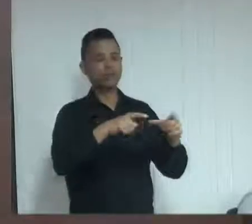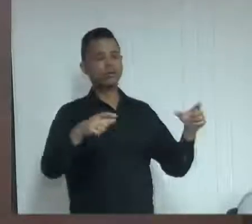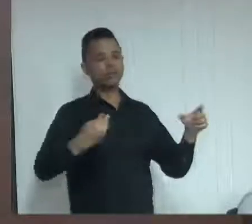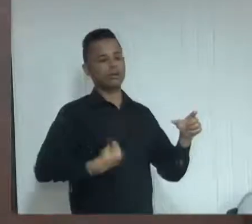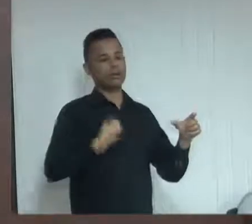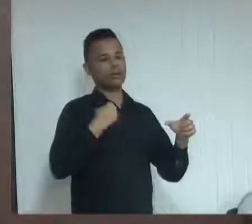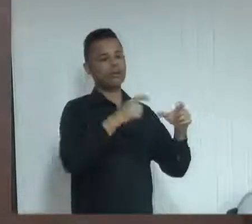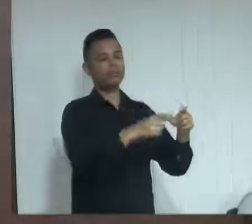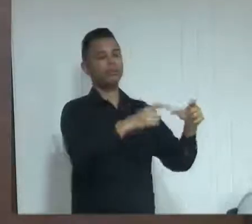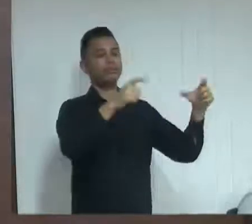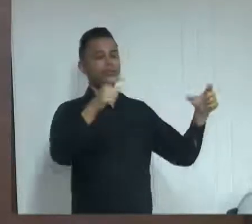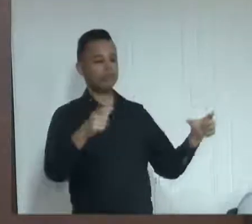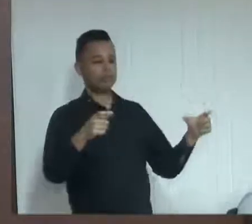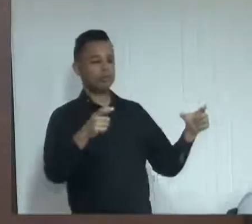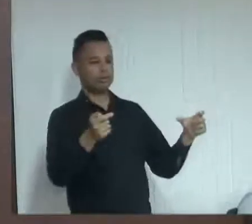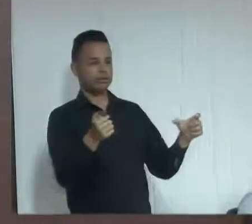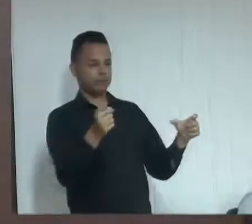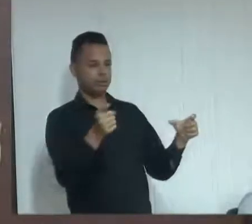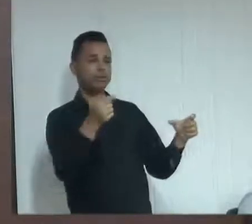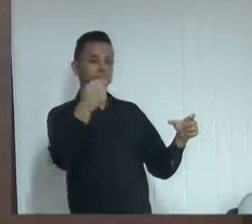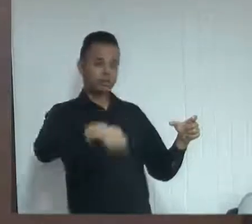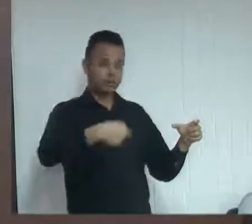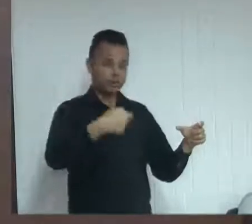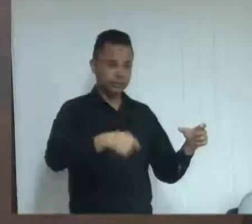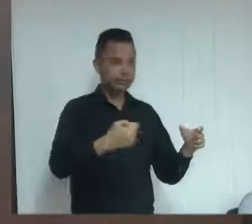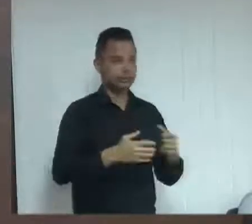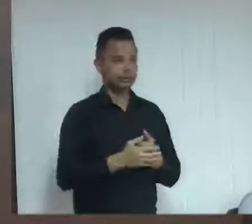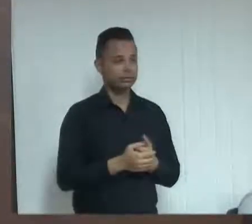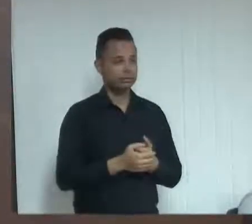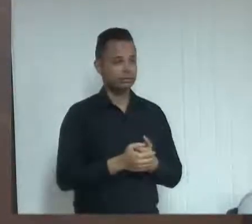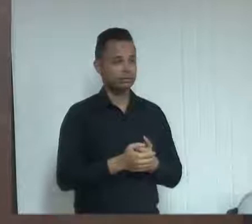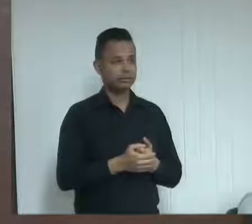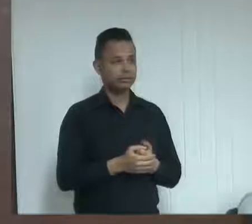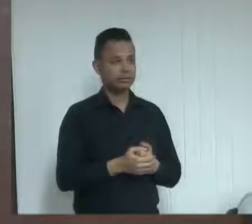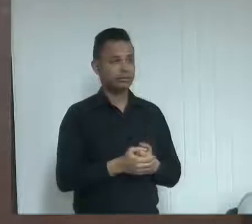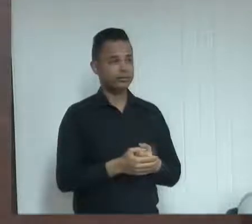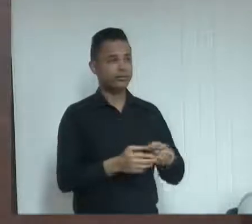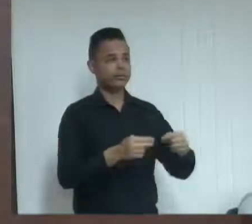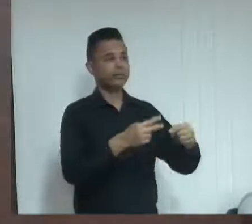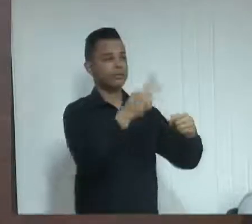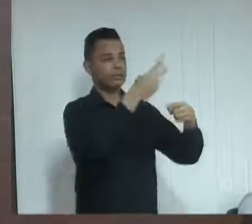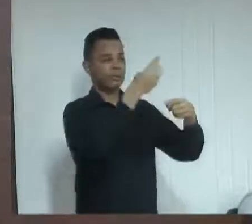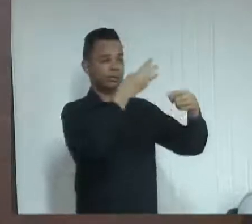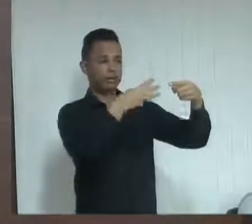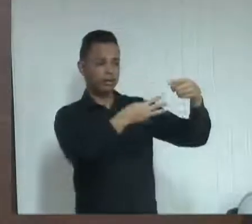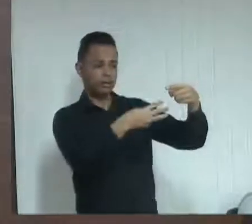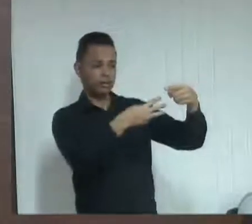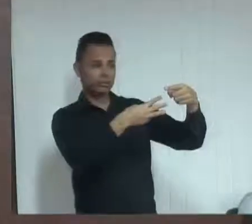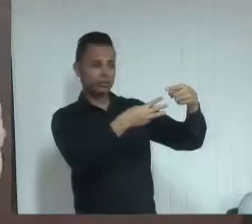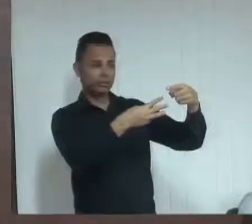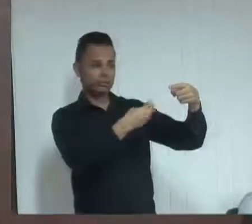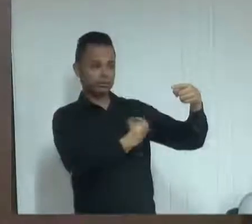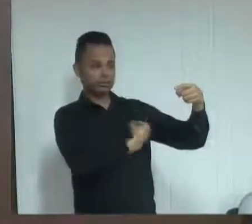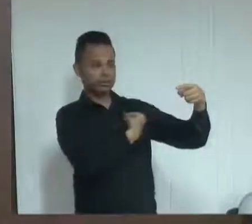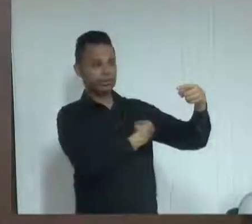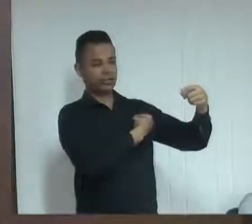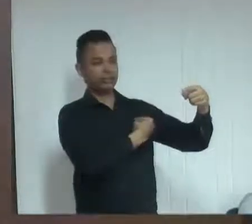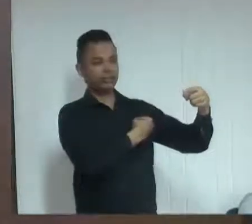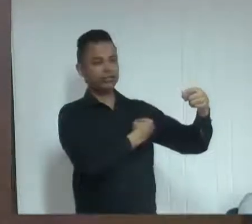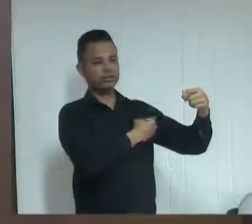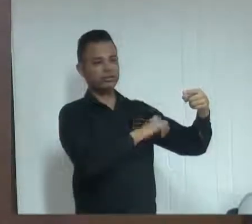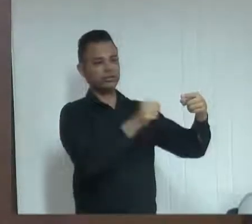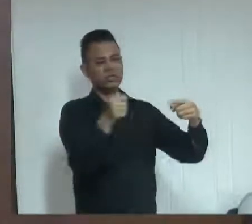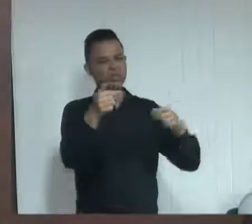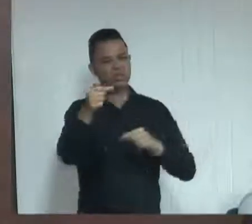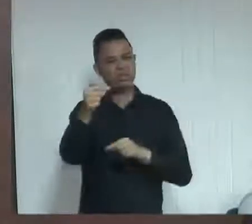maioria qualificada e não de maioria absoluta. Ou seja, deveria ter 2/3 e não 7